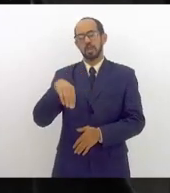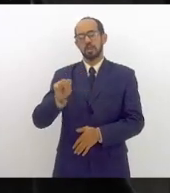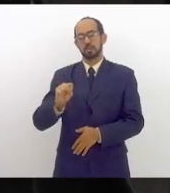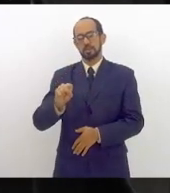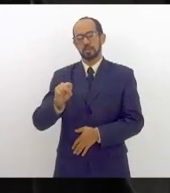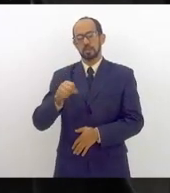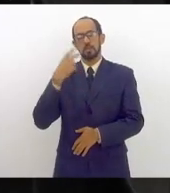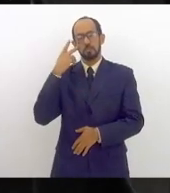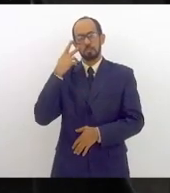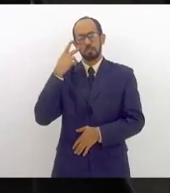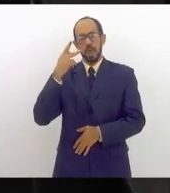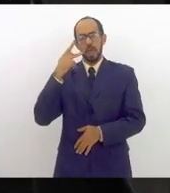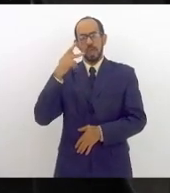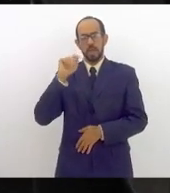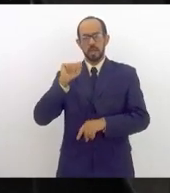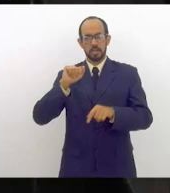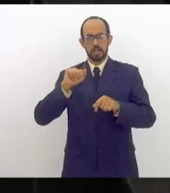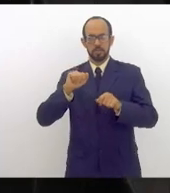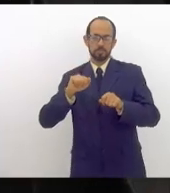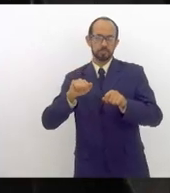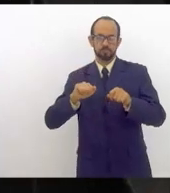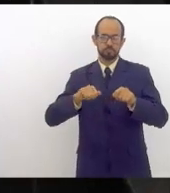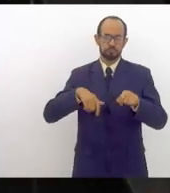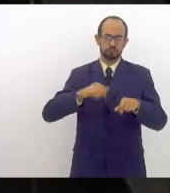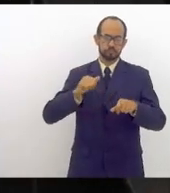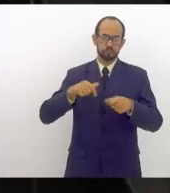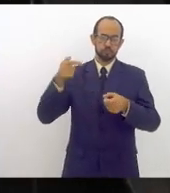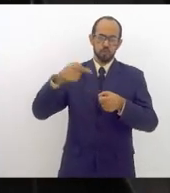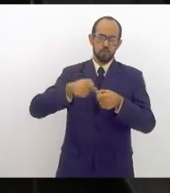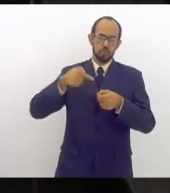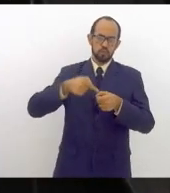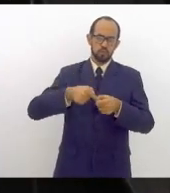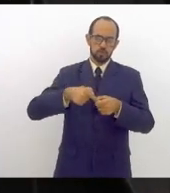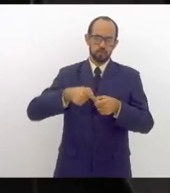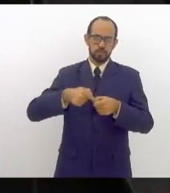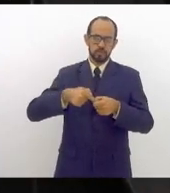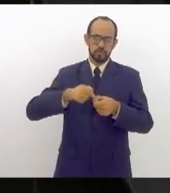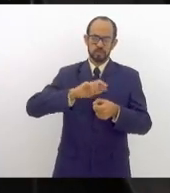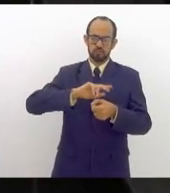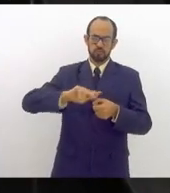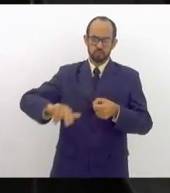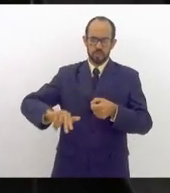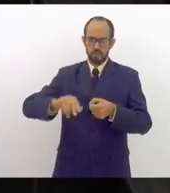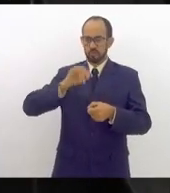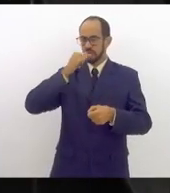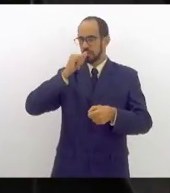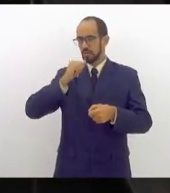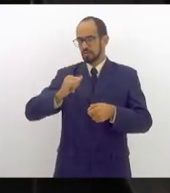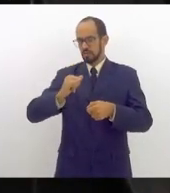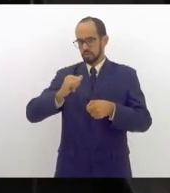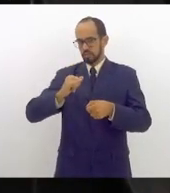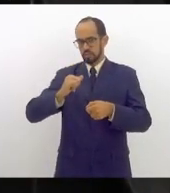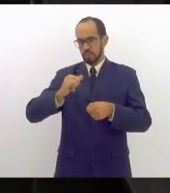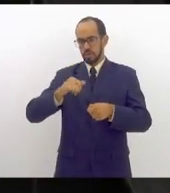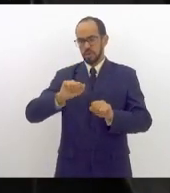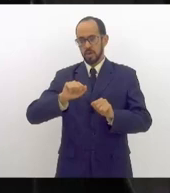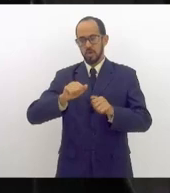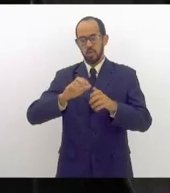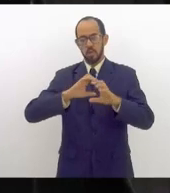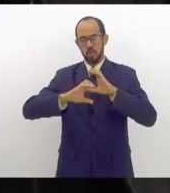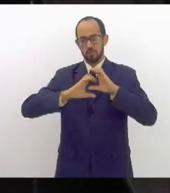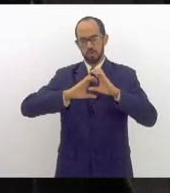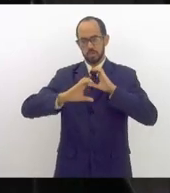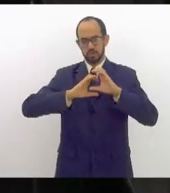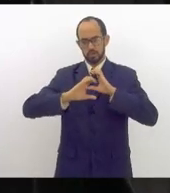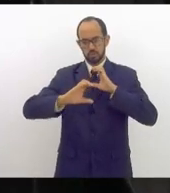operação ou prestação interna com combustíveis, energia elétrica,